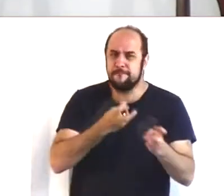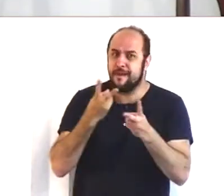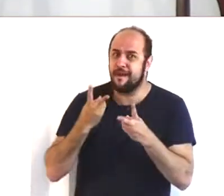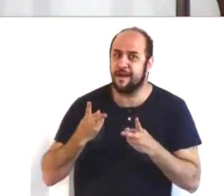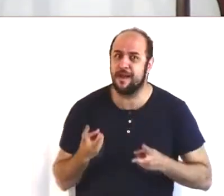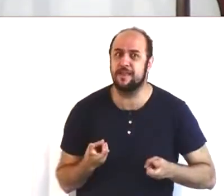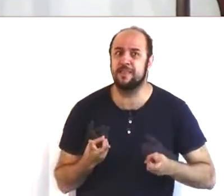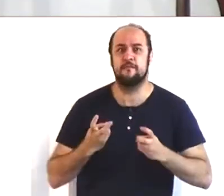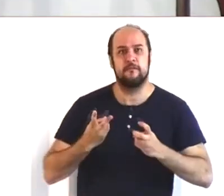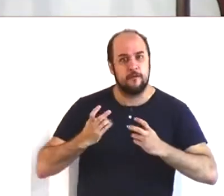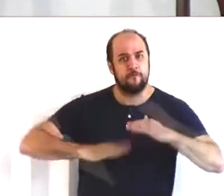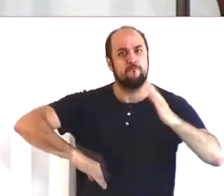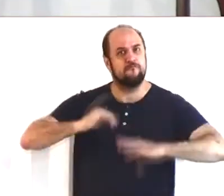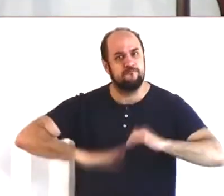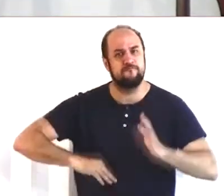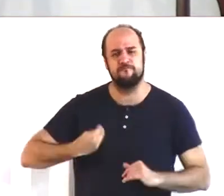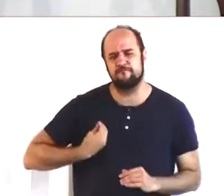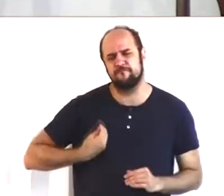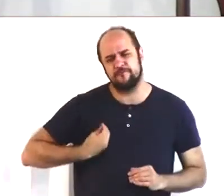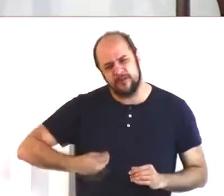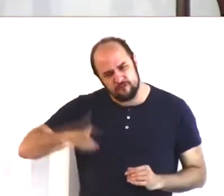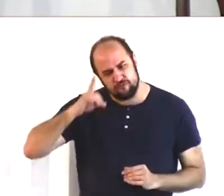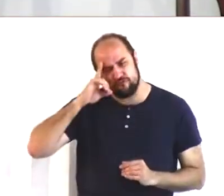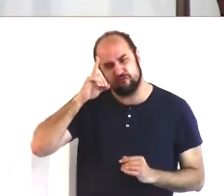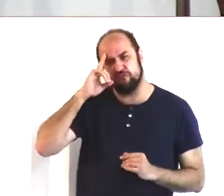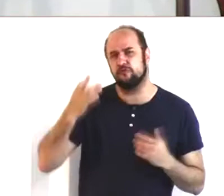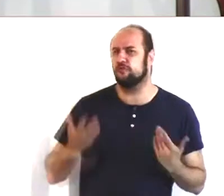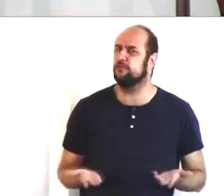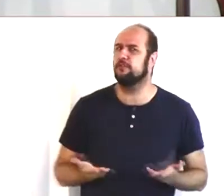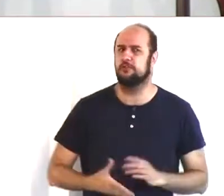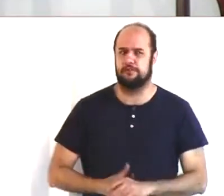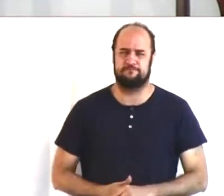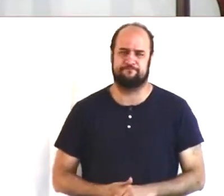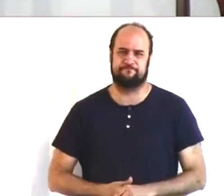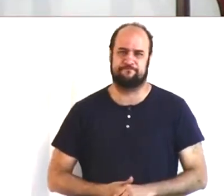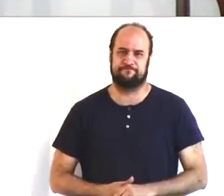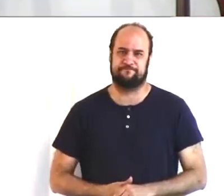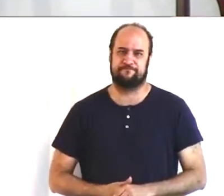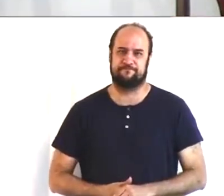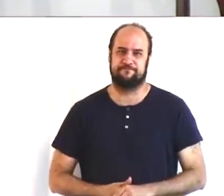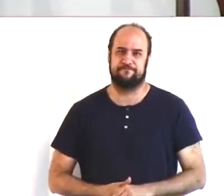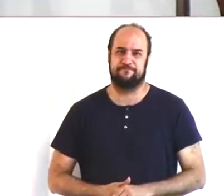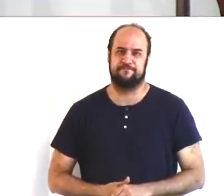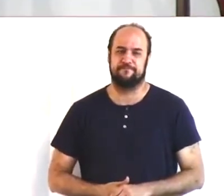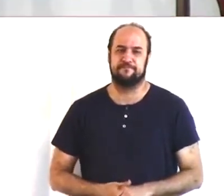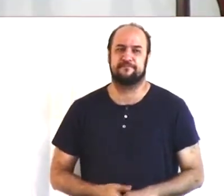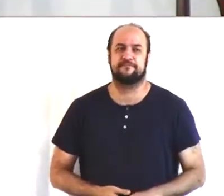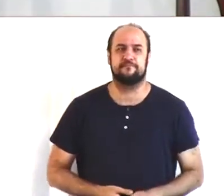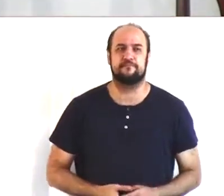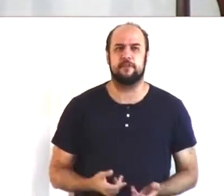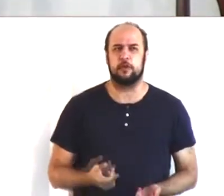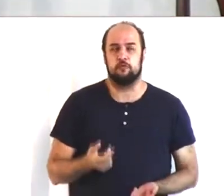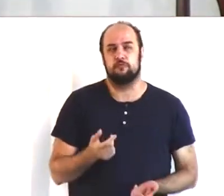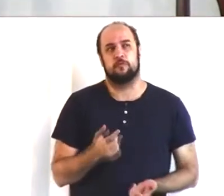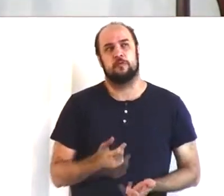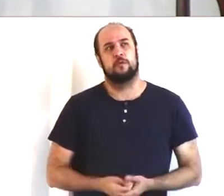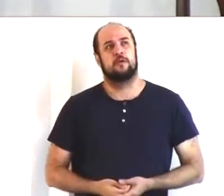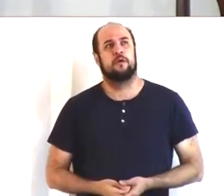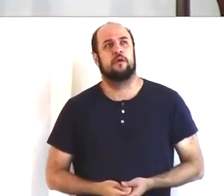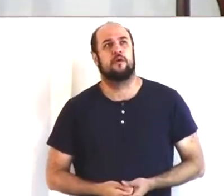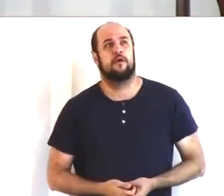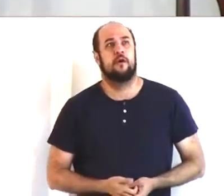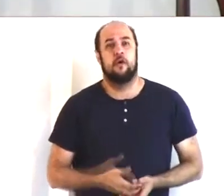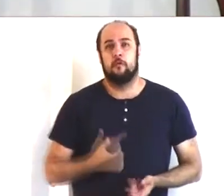se fazer vista no dia a dia, na forma como as pessoas vivem. Eu sempre tenho